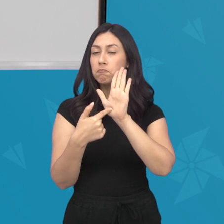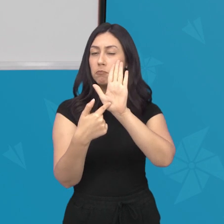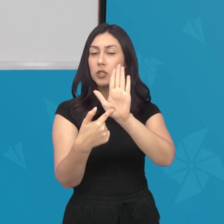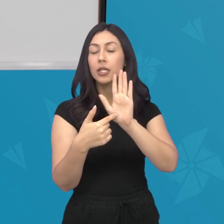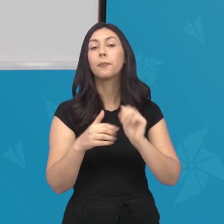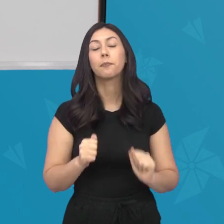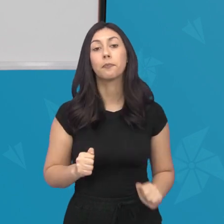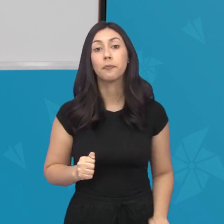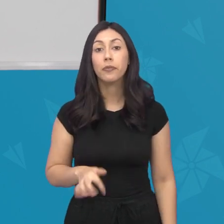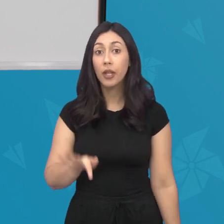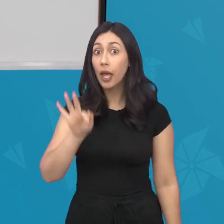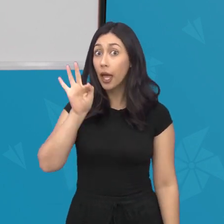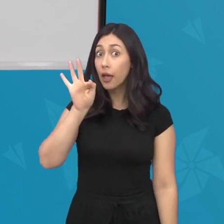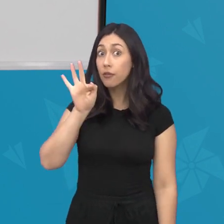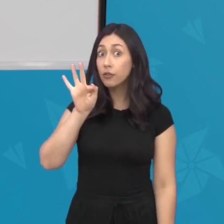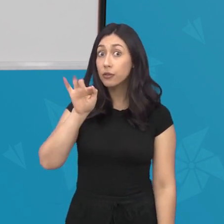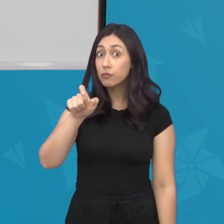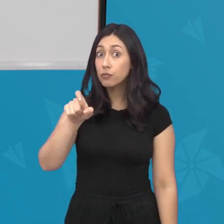f de x